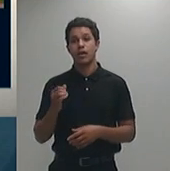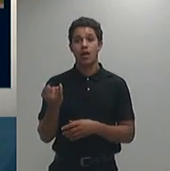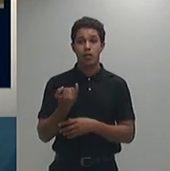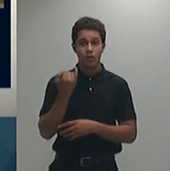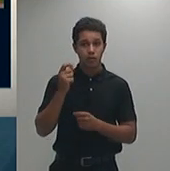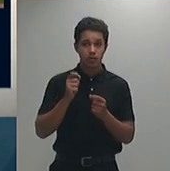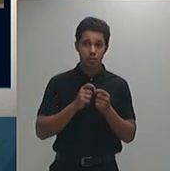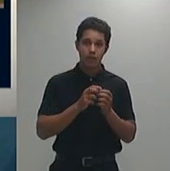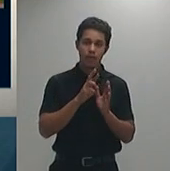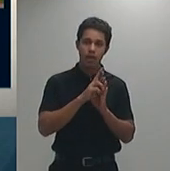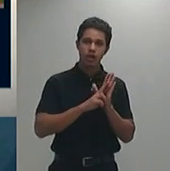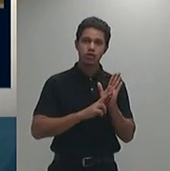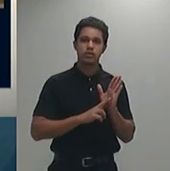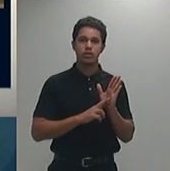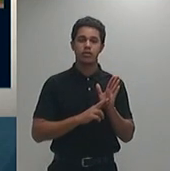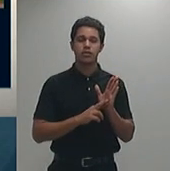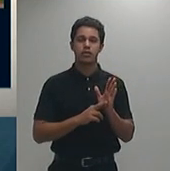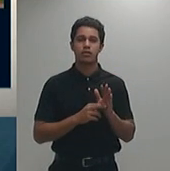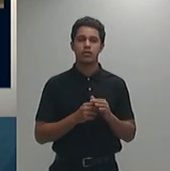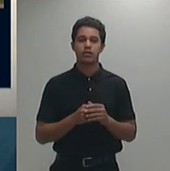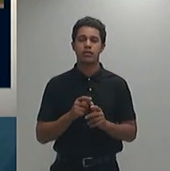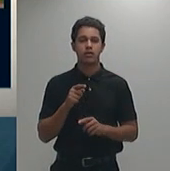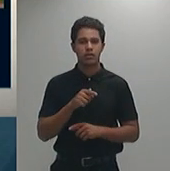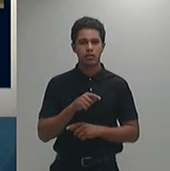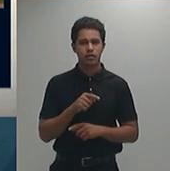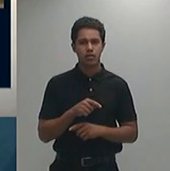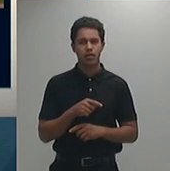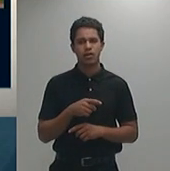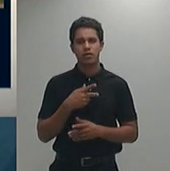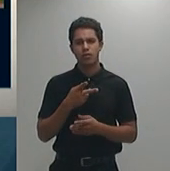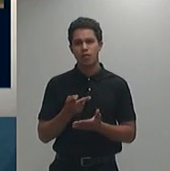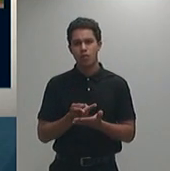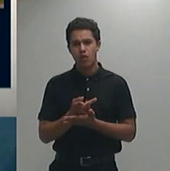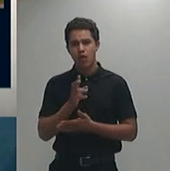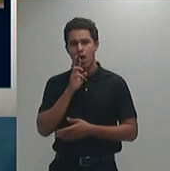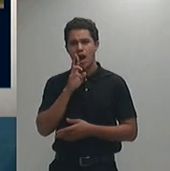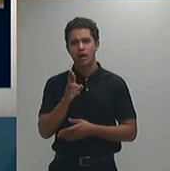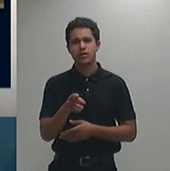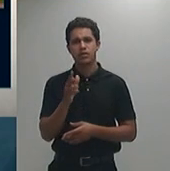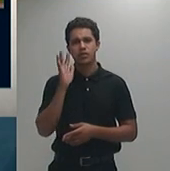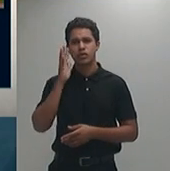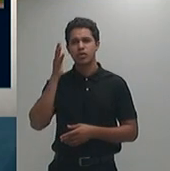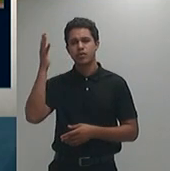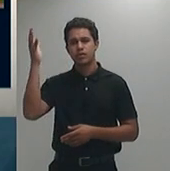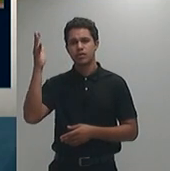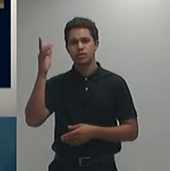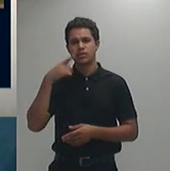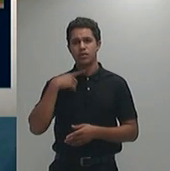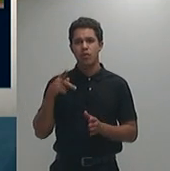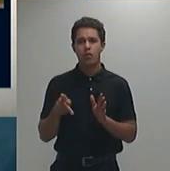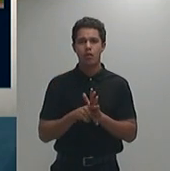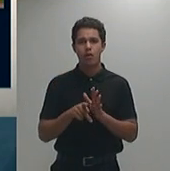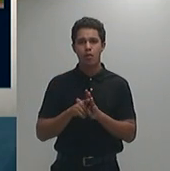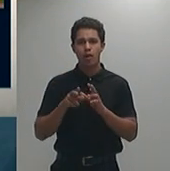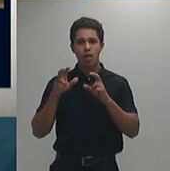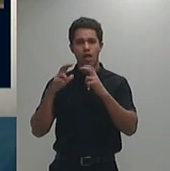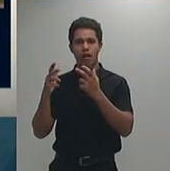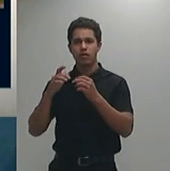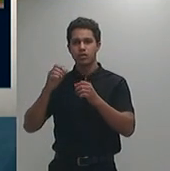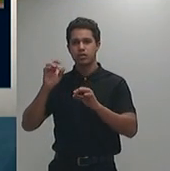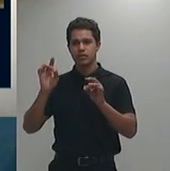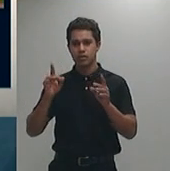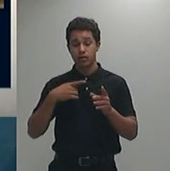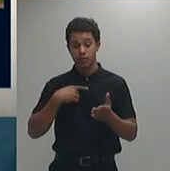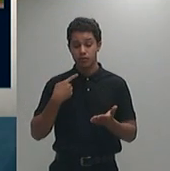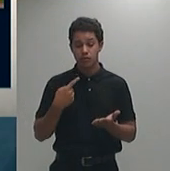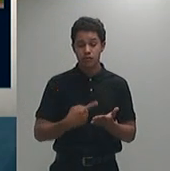que esse julgado buscou a sua razão de decidir em precedente da corte especial que fixou